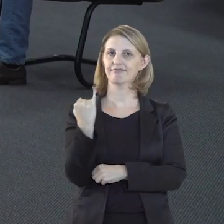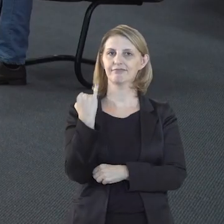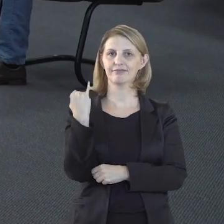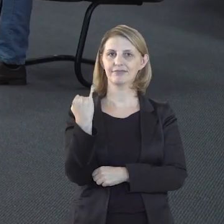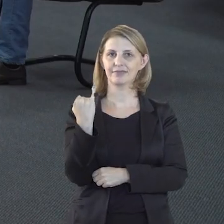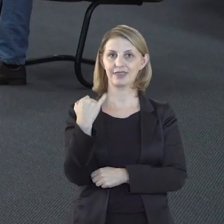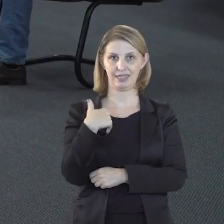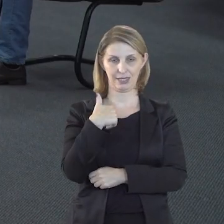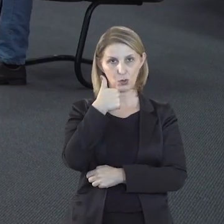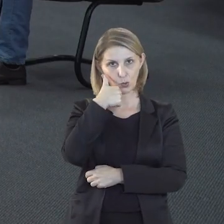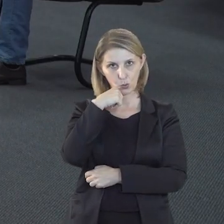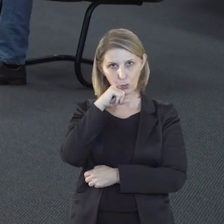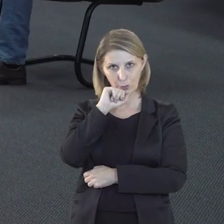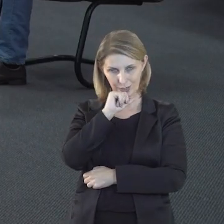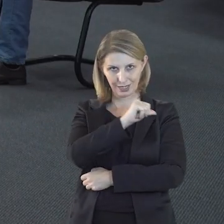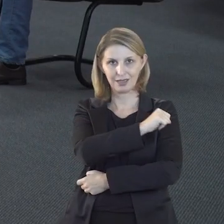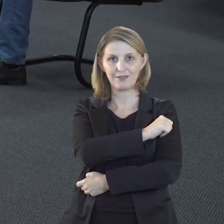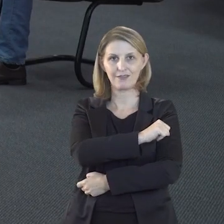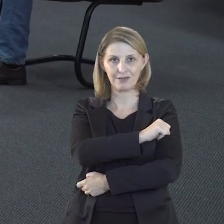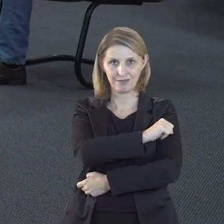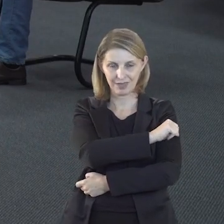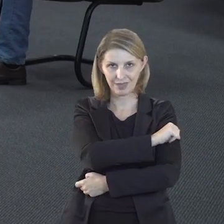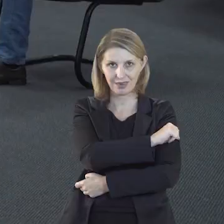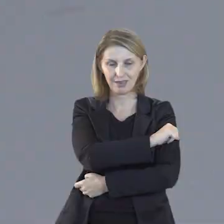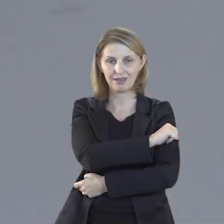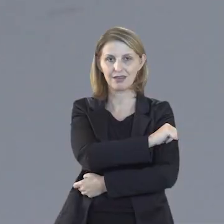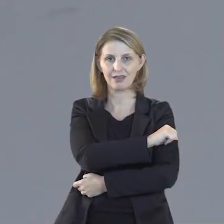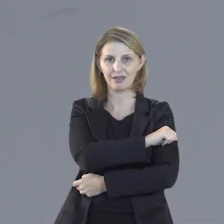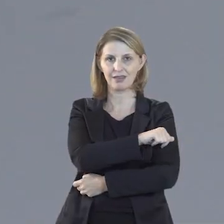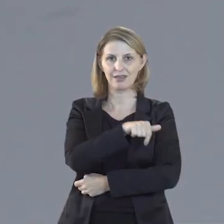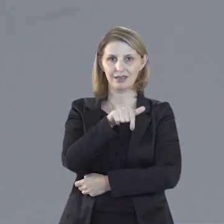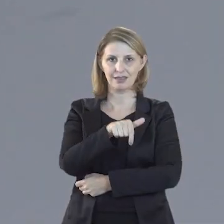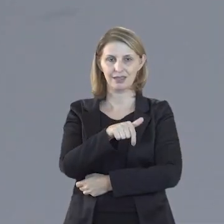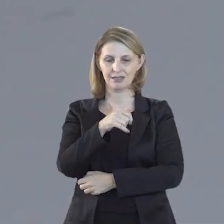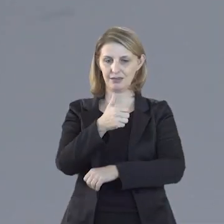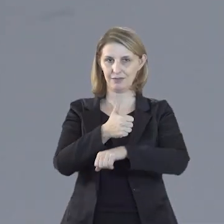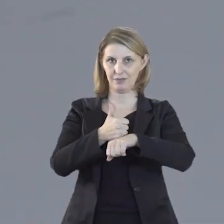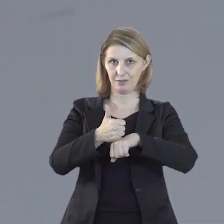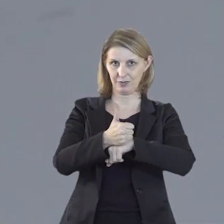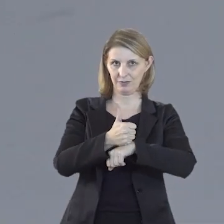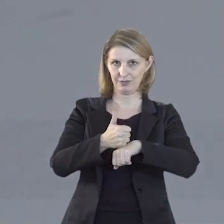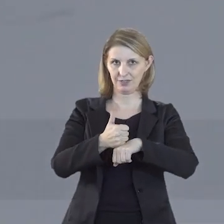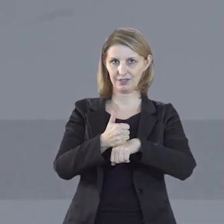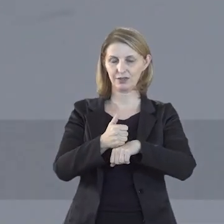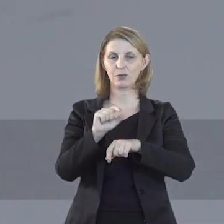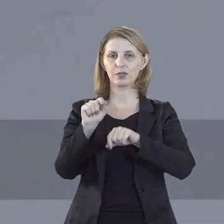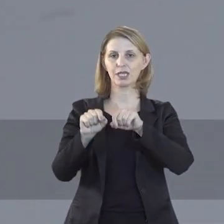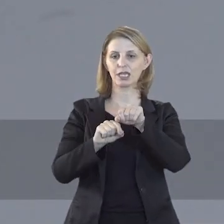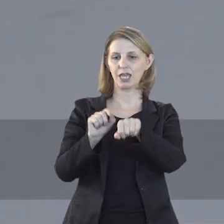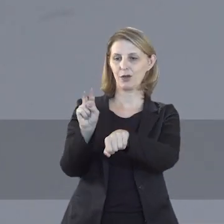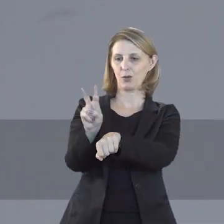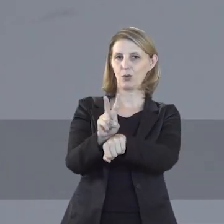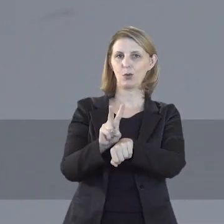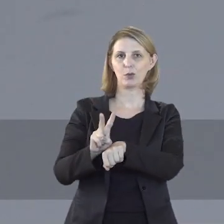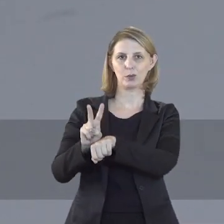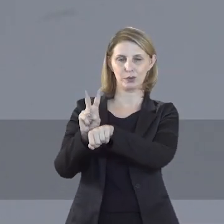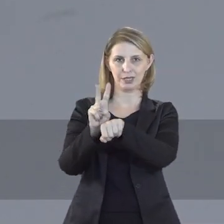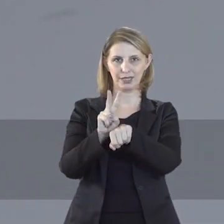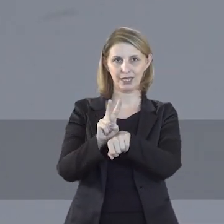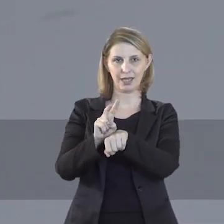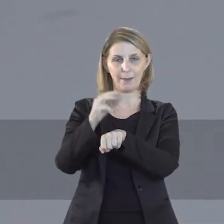oportunidades, de estar aqui discutindo temas tão importantes. E como mãe, enfermeira,